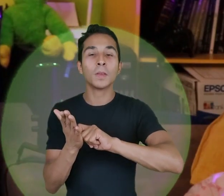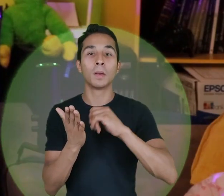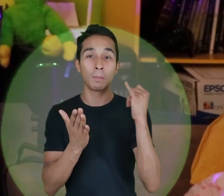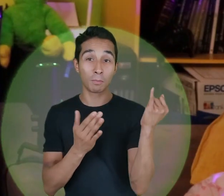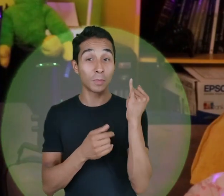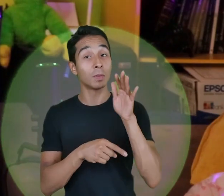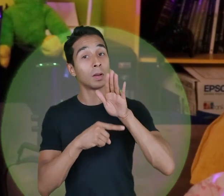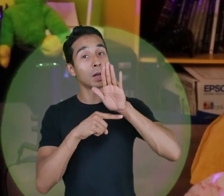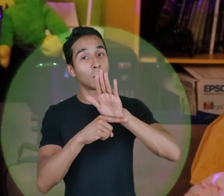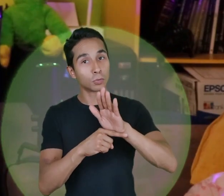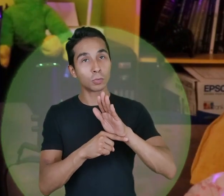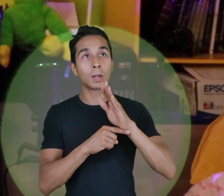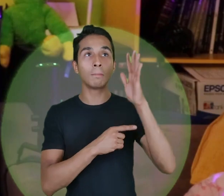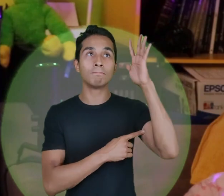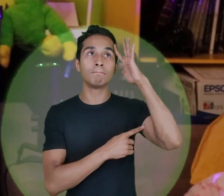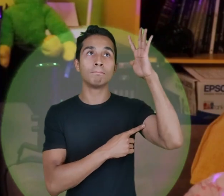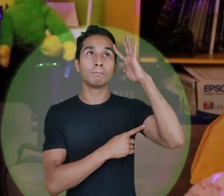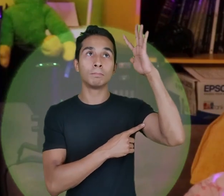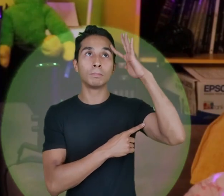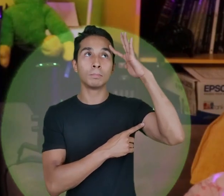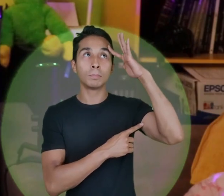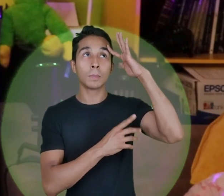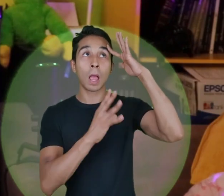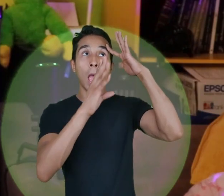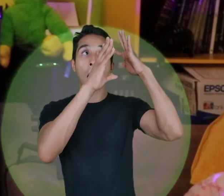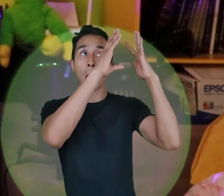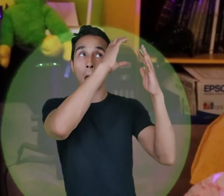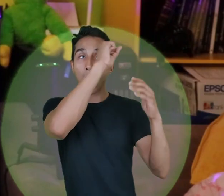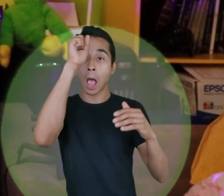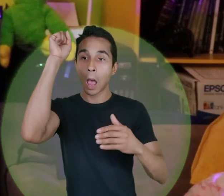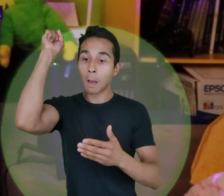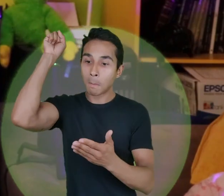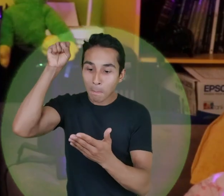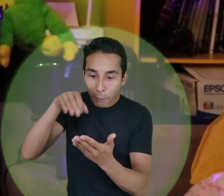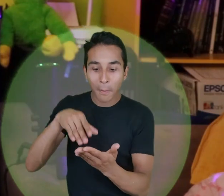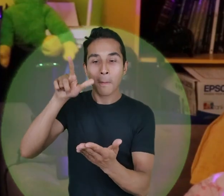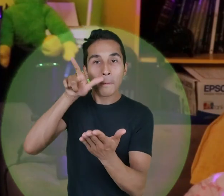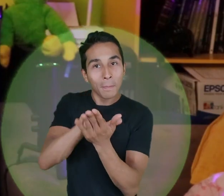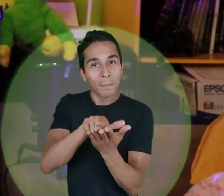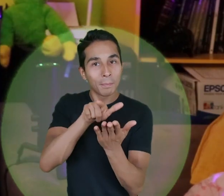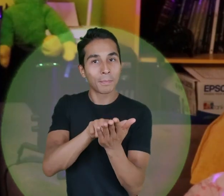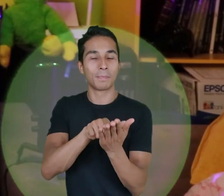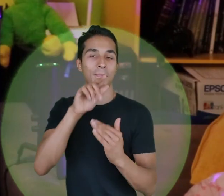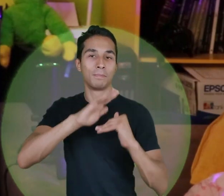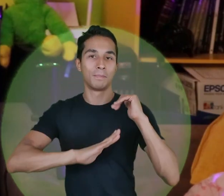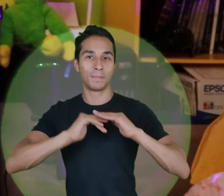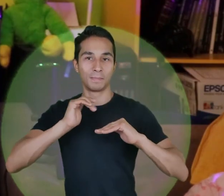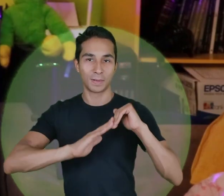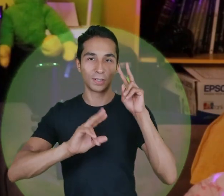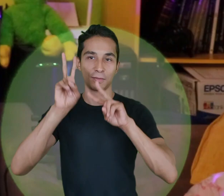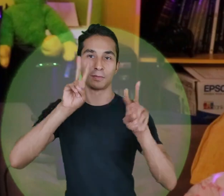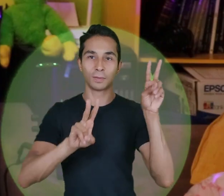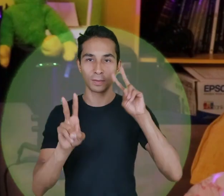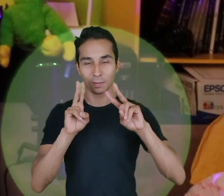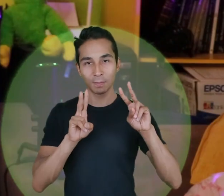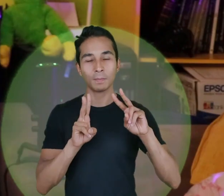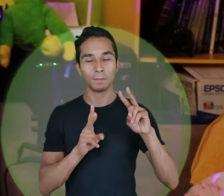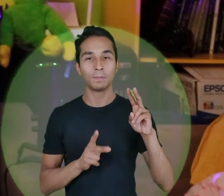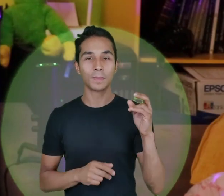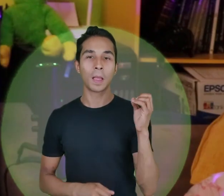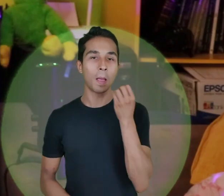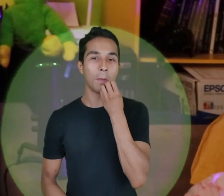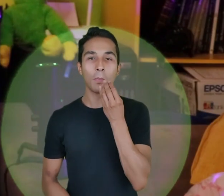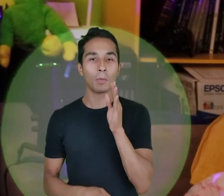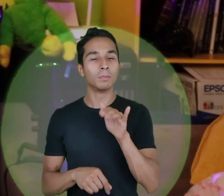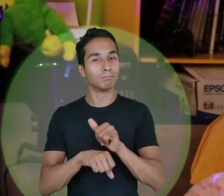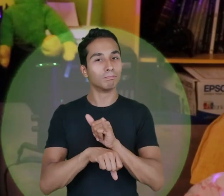que ele precisa para funcionar e às vezes não está na sua cabeça. Então, tipo, é uma questão de você colocar ele de forma visual. Então, tem várias ferramentas aí